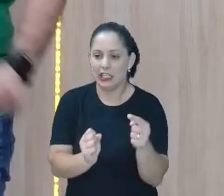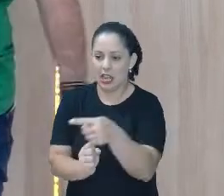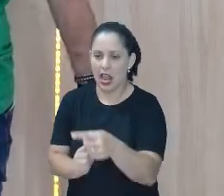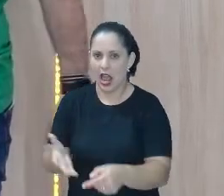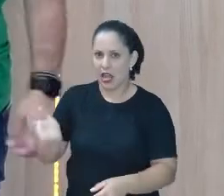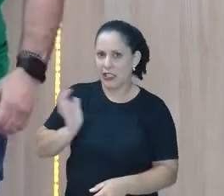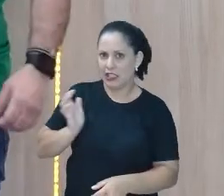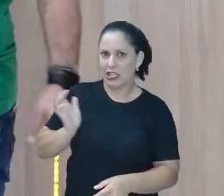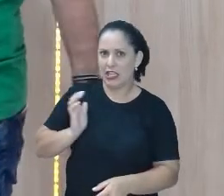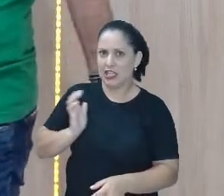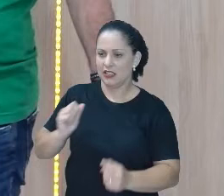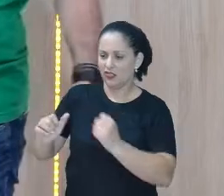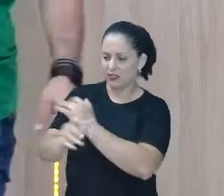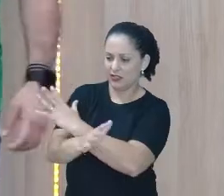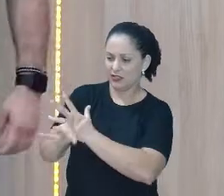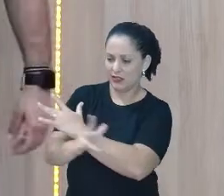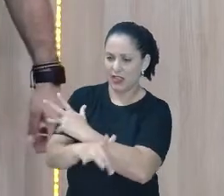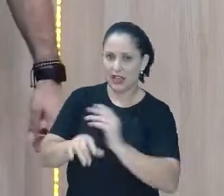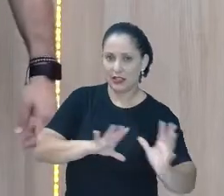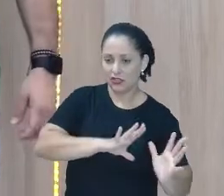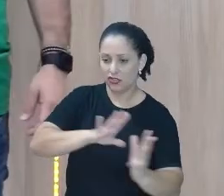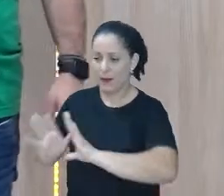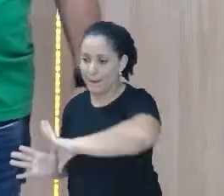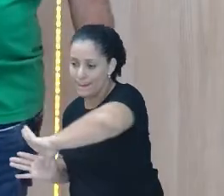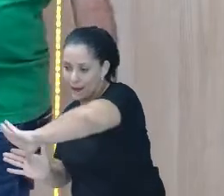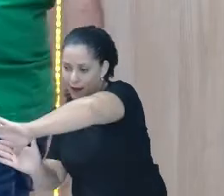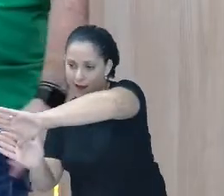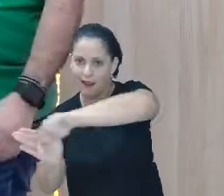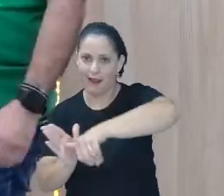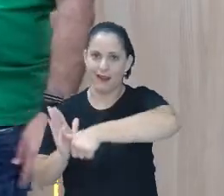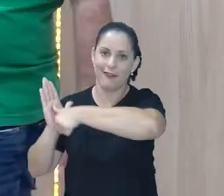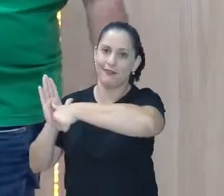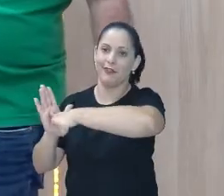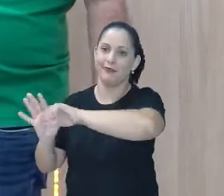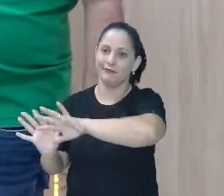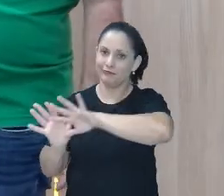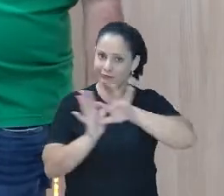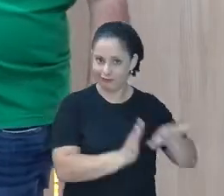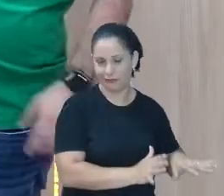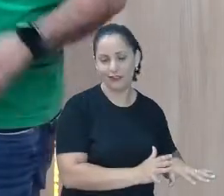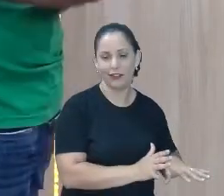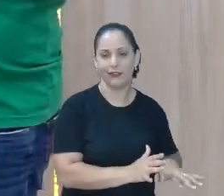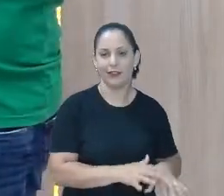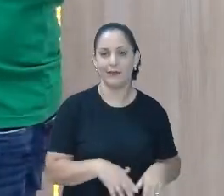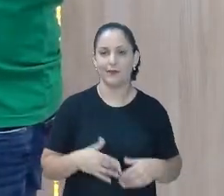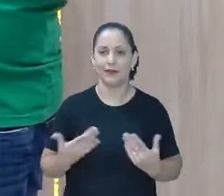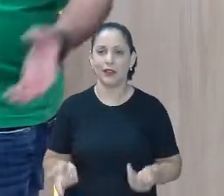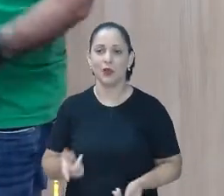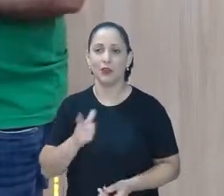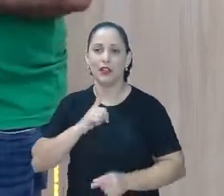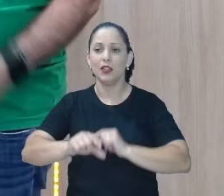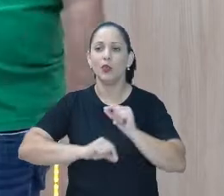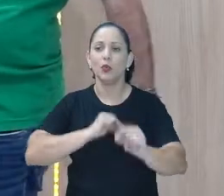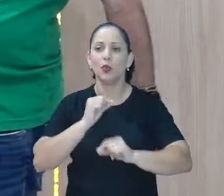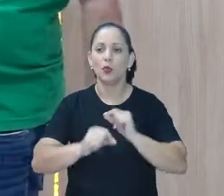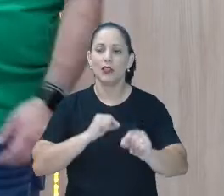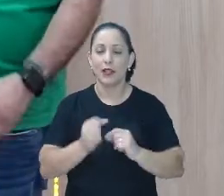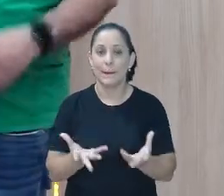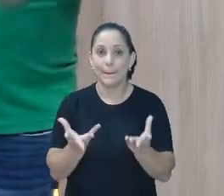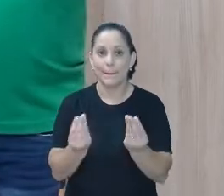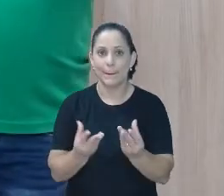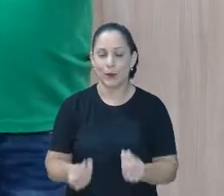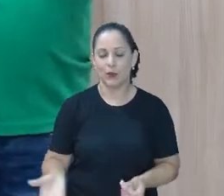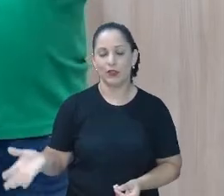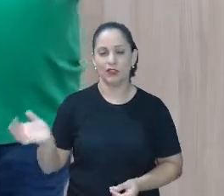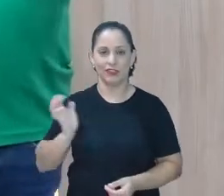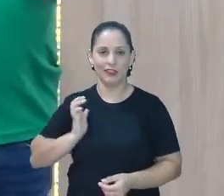essas riquezas desses territórios para Roma. Então, circulou aqui, ó, um grande afluxo aí de riquezas,